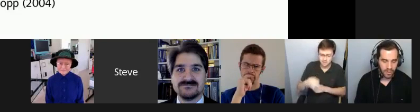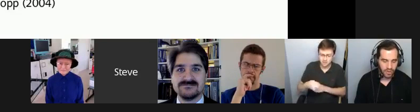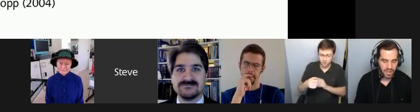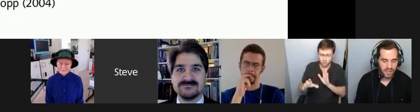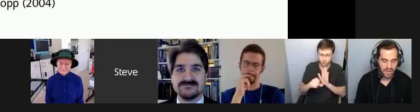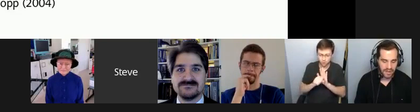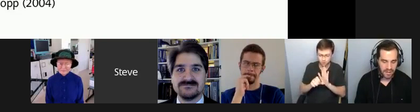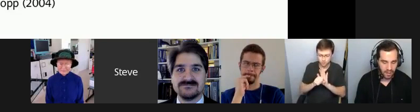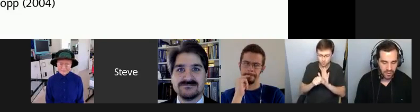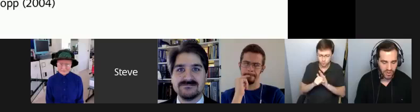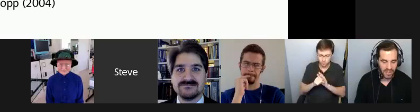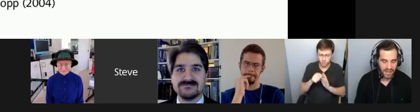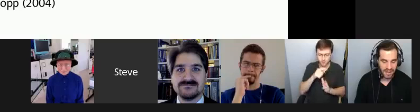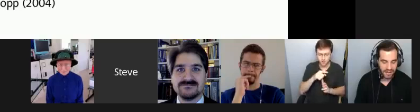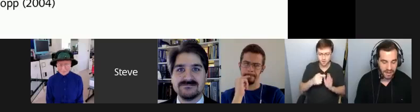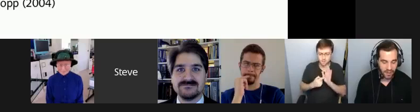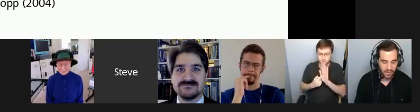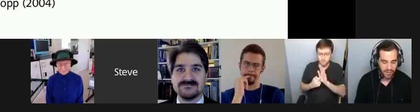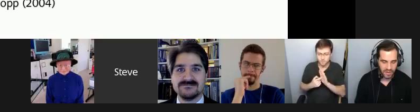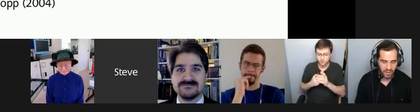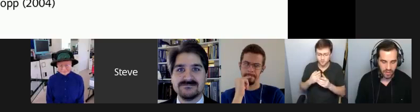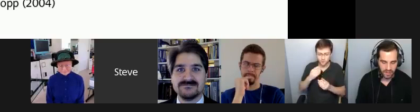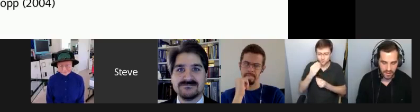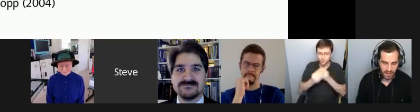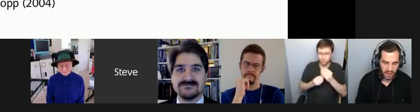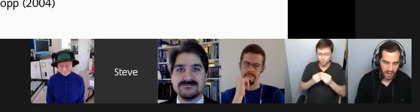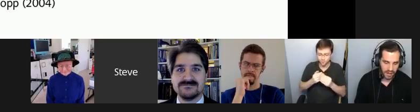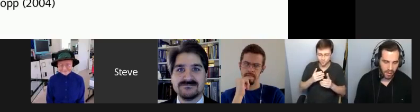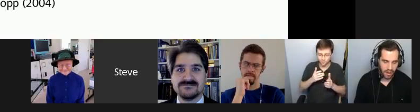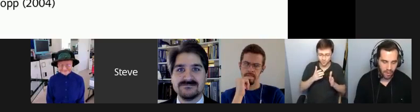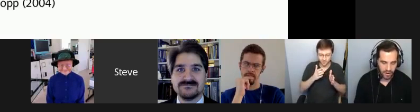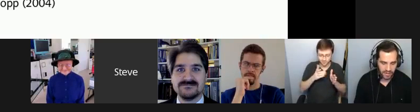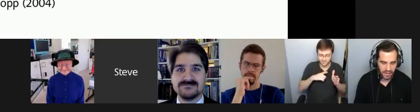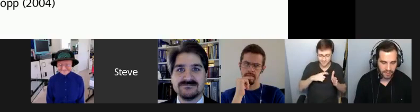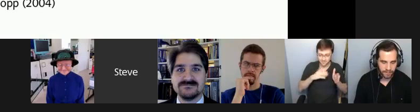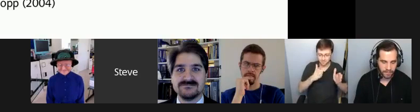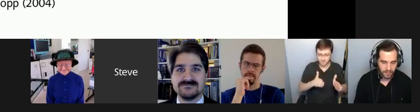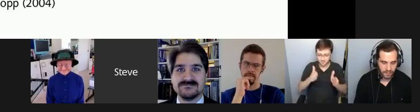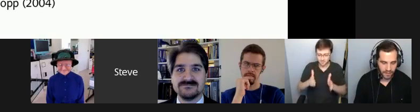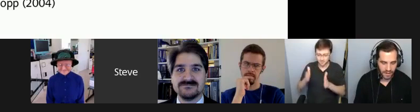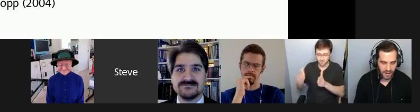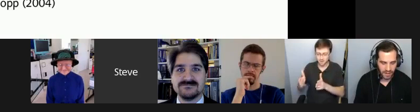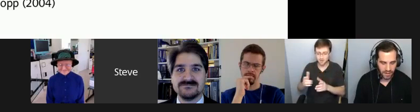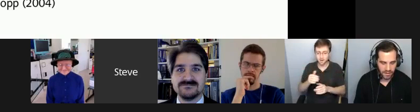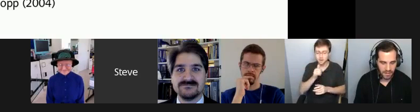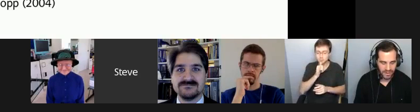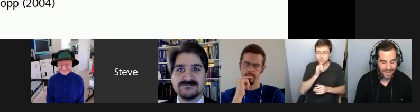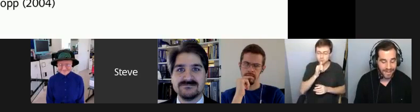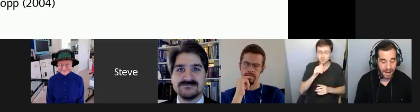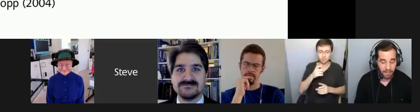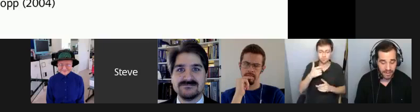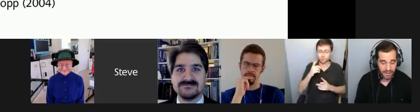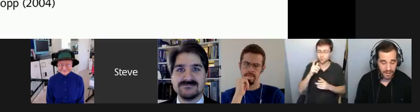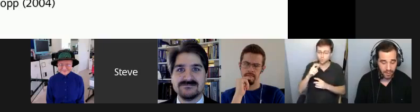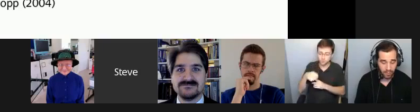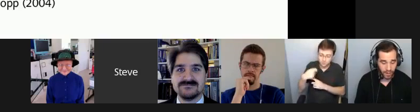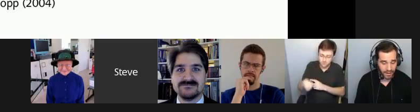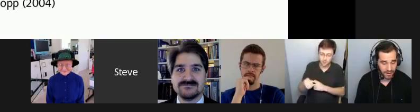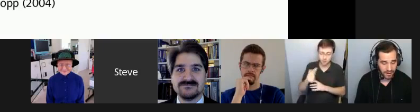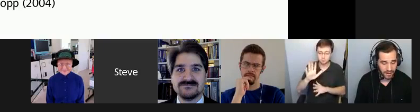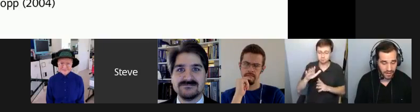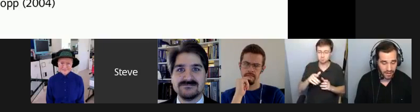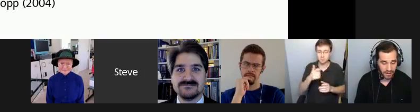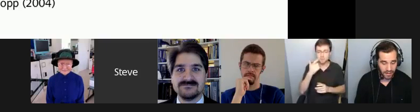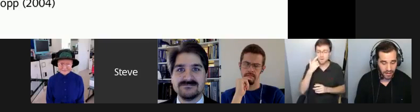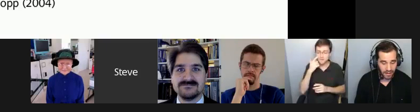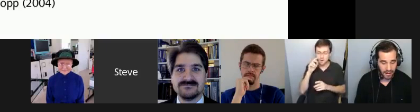analógico de identificação e de criação dos ícones. Então ela mostra que nós temos etapas a serem